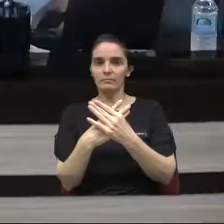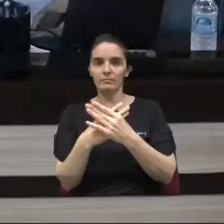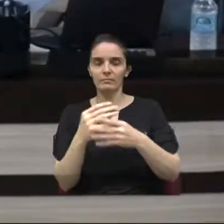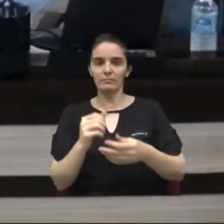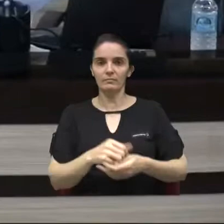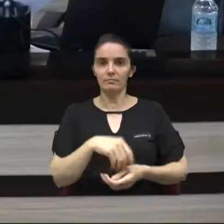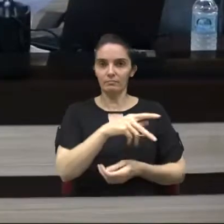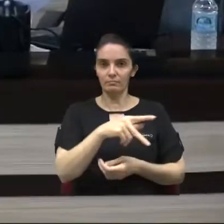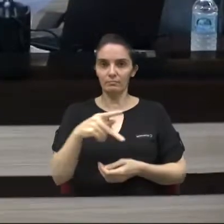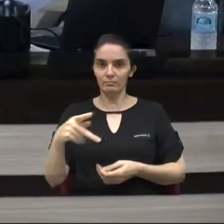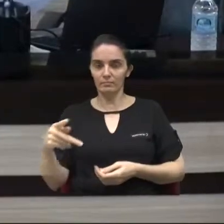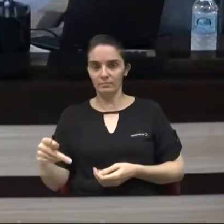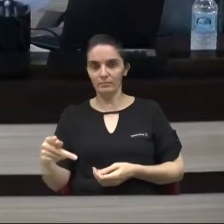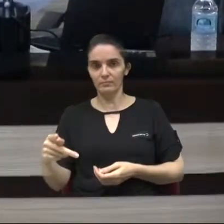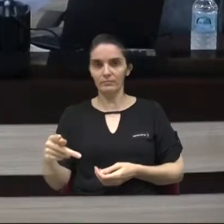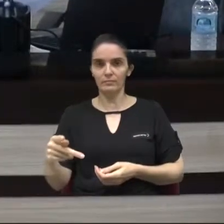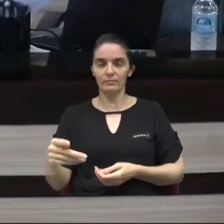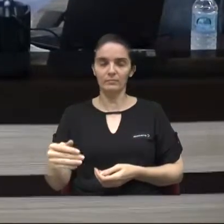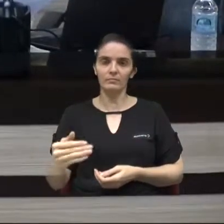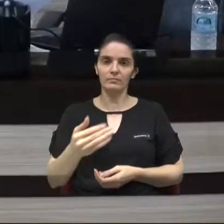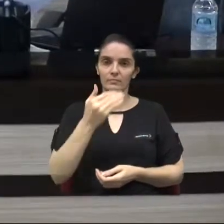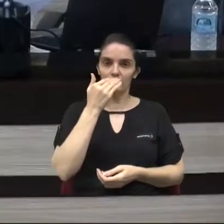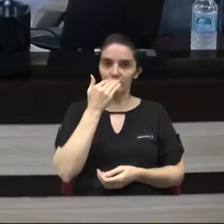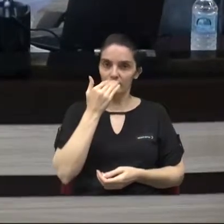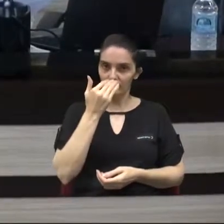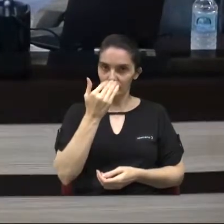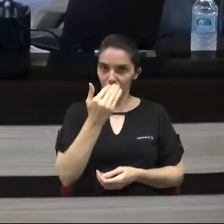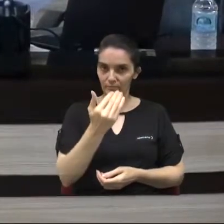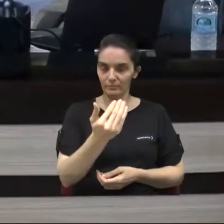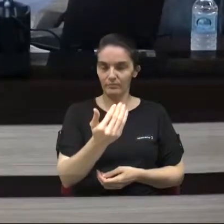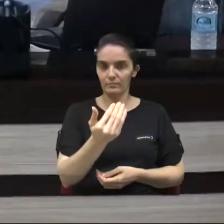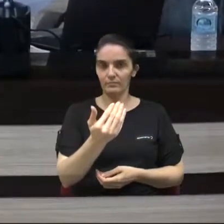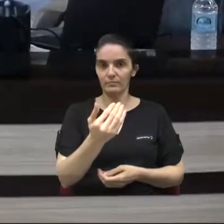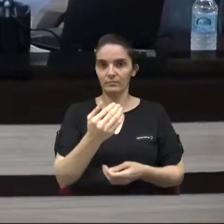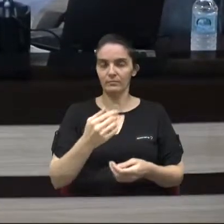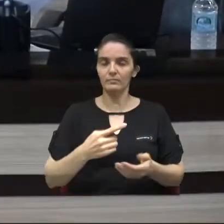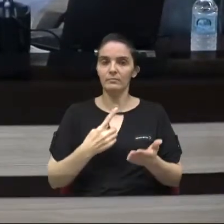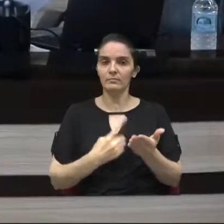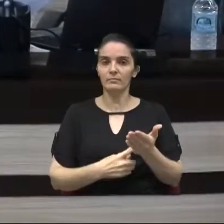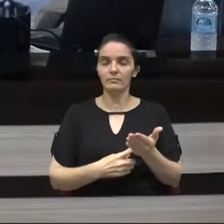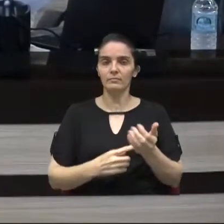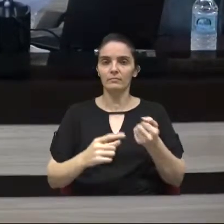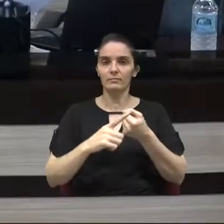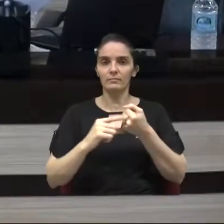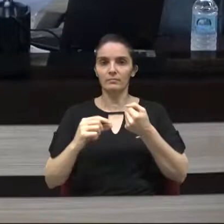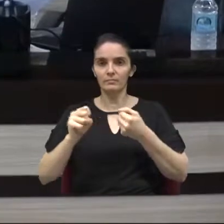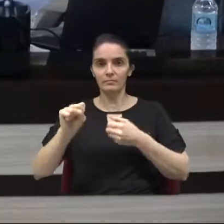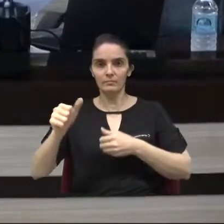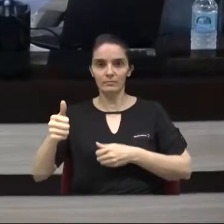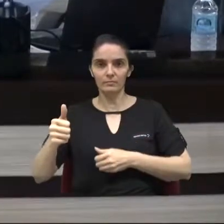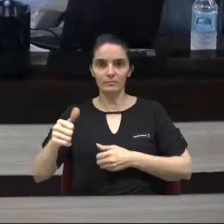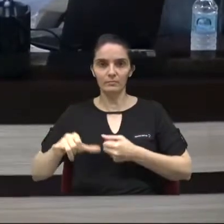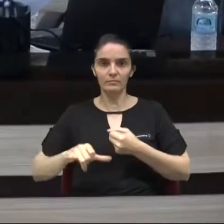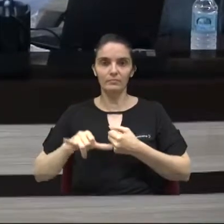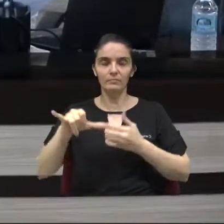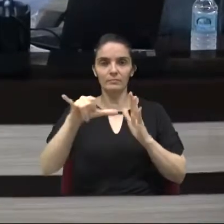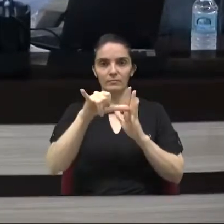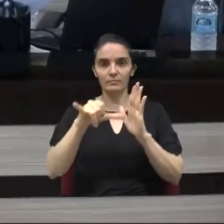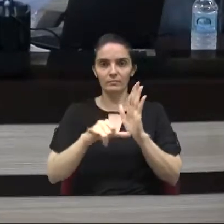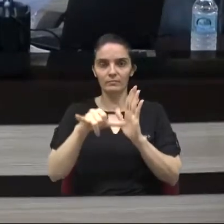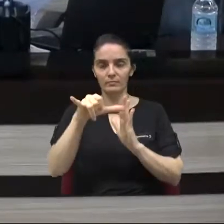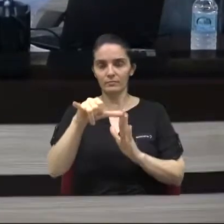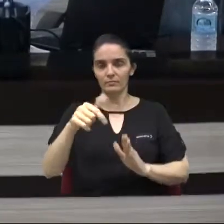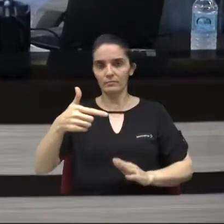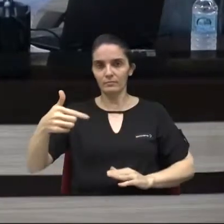Senhor Presidente, venho à ilustre presença de Vossa Excelência, com fundamento no artigo 81, inciso 27 da